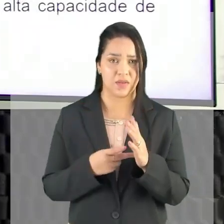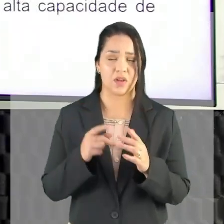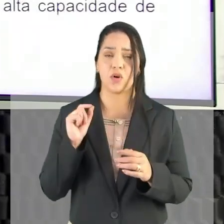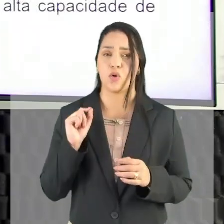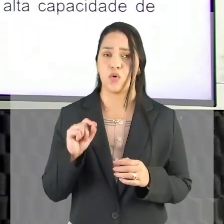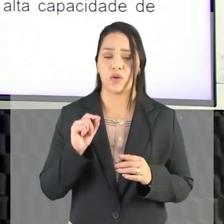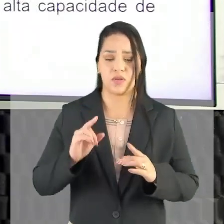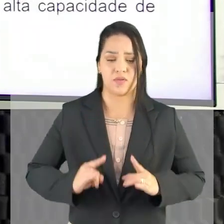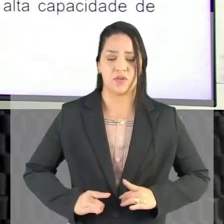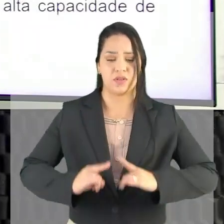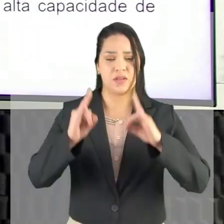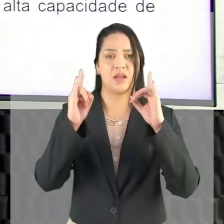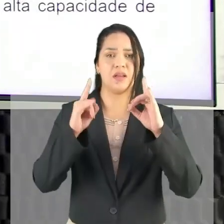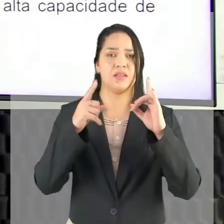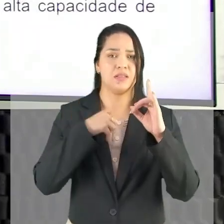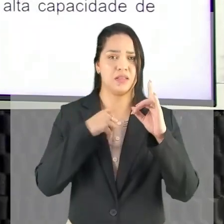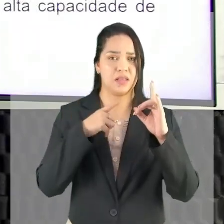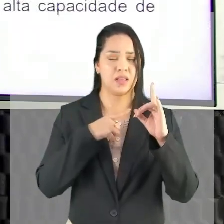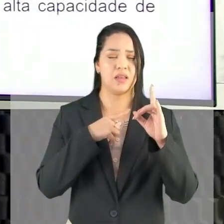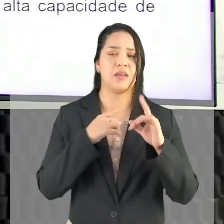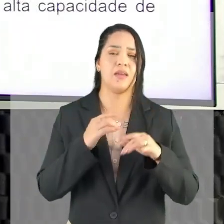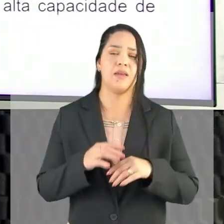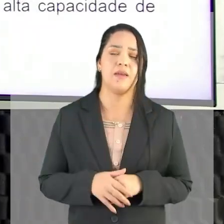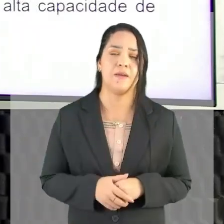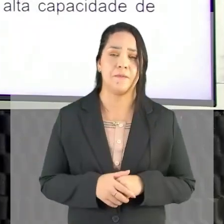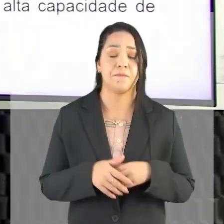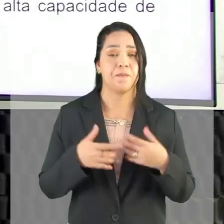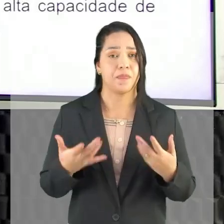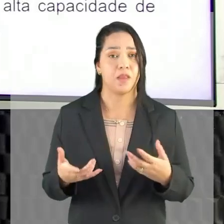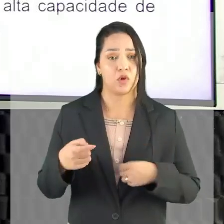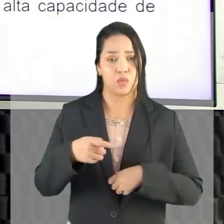construções verticais, os edifícios, os prédios. E aí, no momento que a gente começa